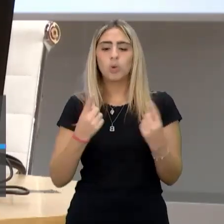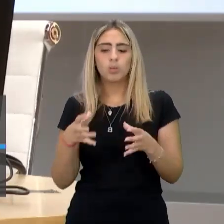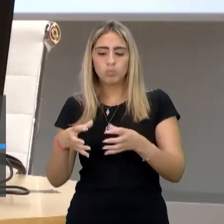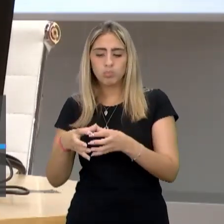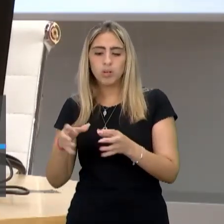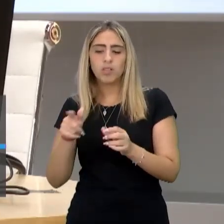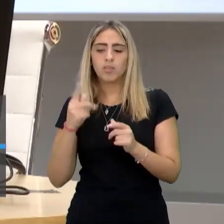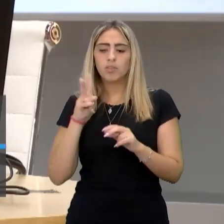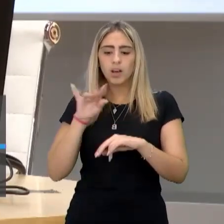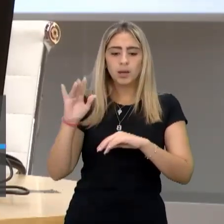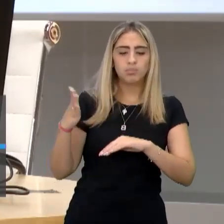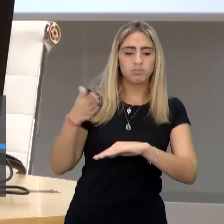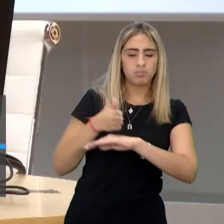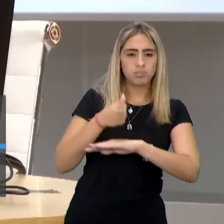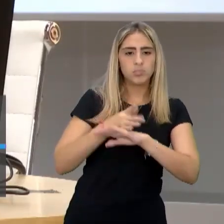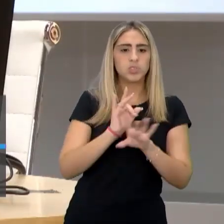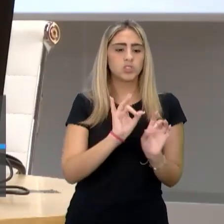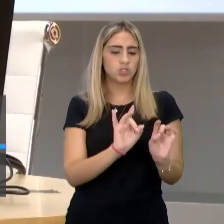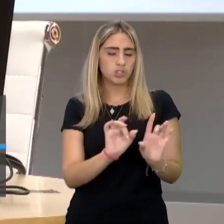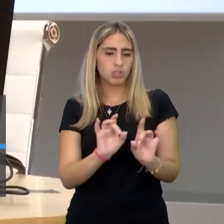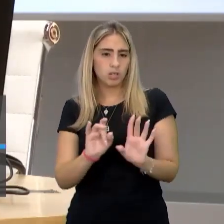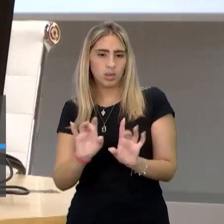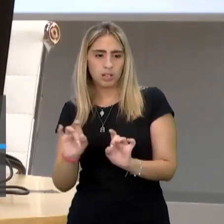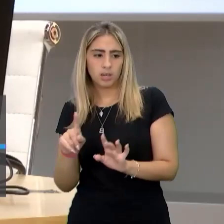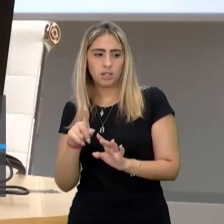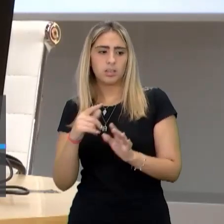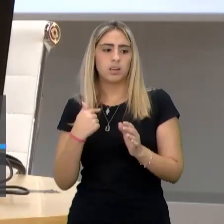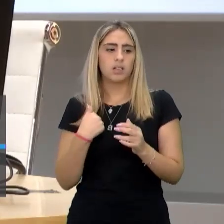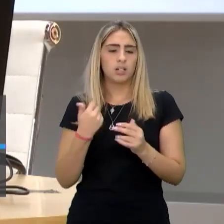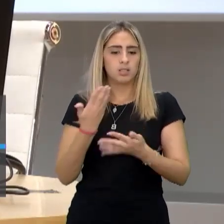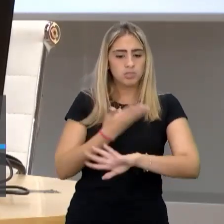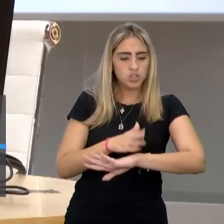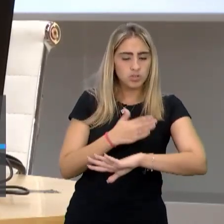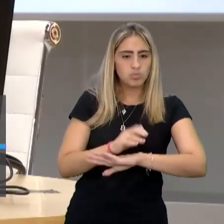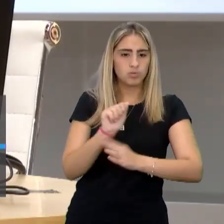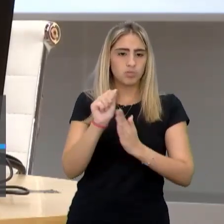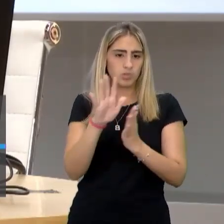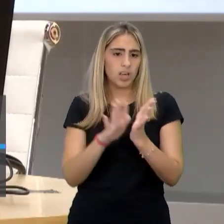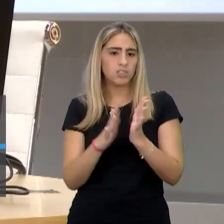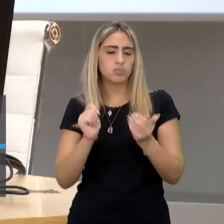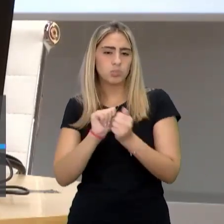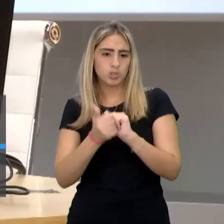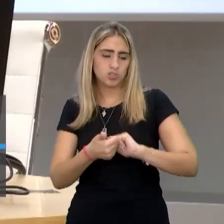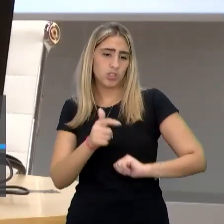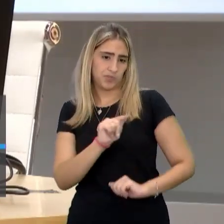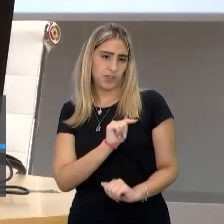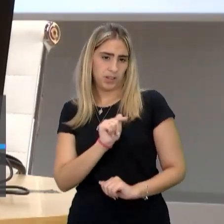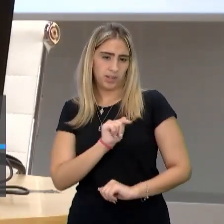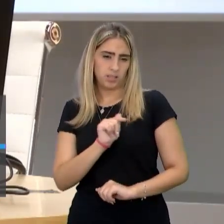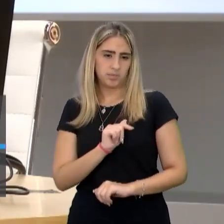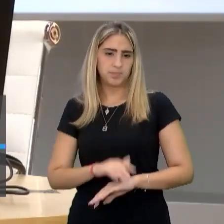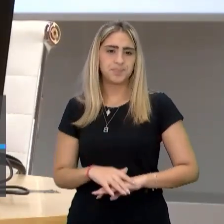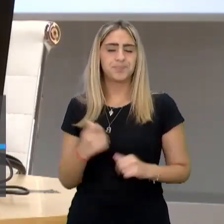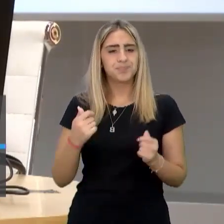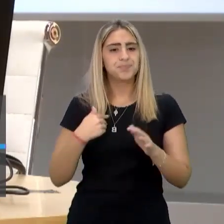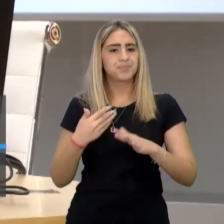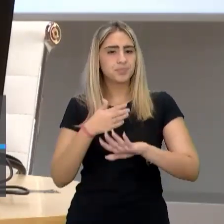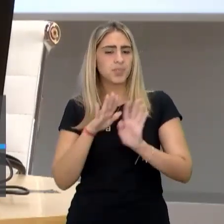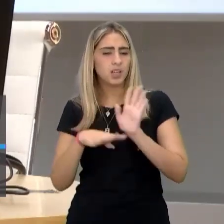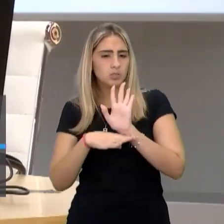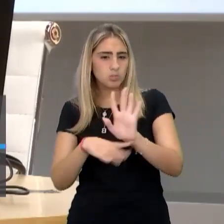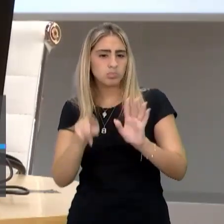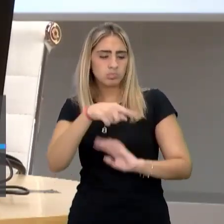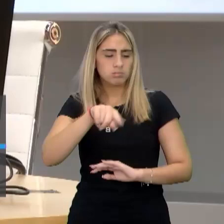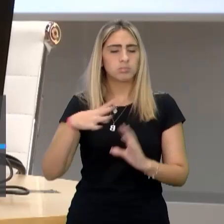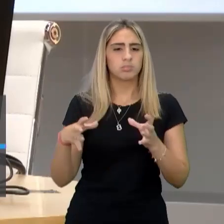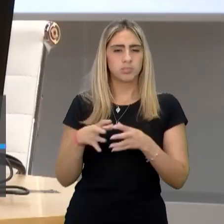vão participar aí de cada atividade esportiva aí que vai ter. Certo? Então vai precisar dessa ajuda aí dos líderes de turma. E aí eles